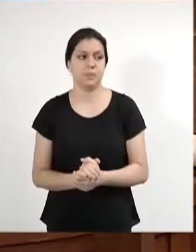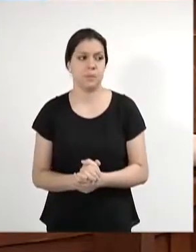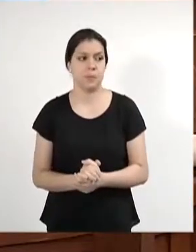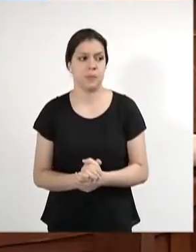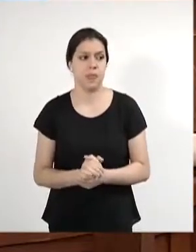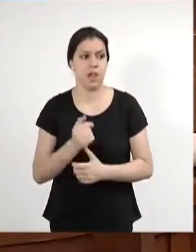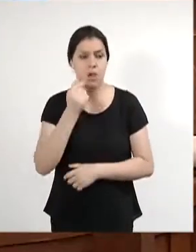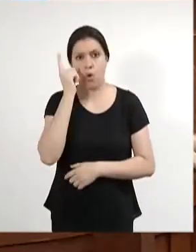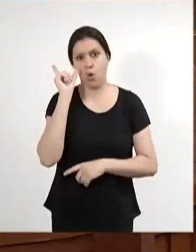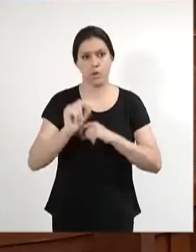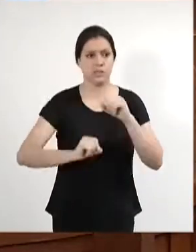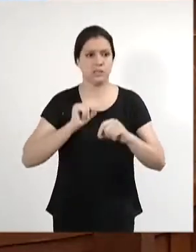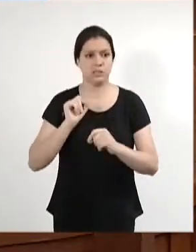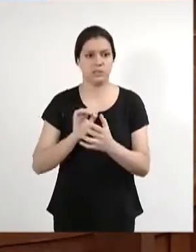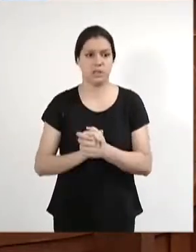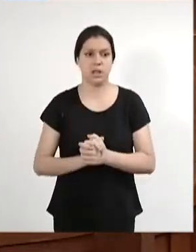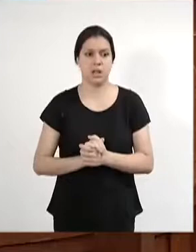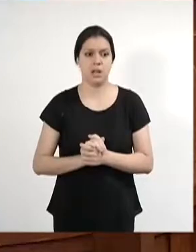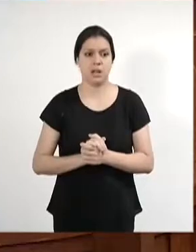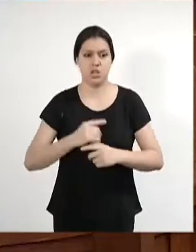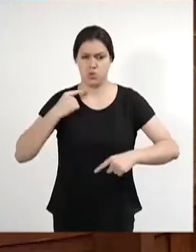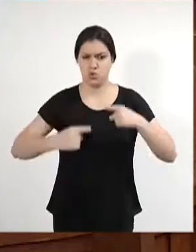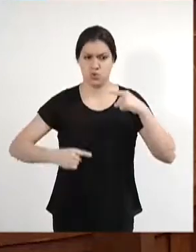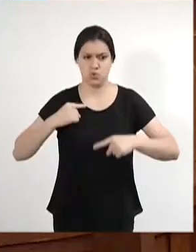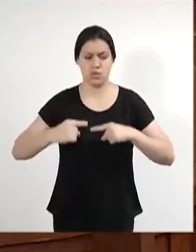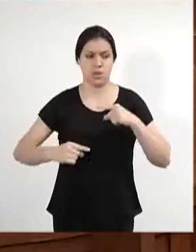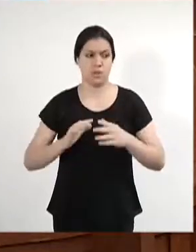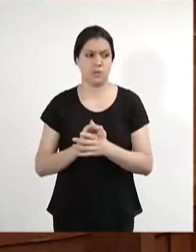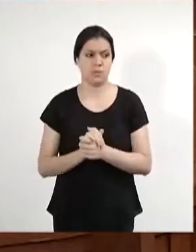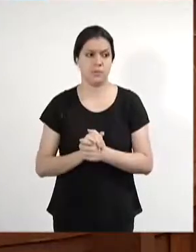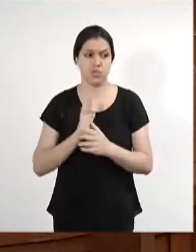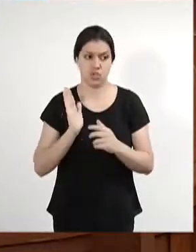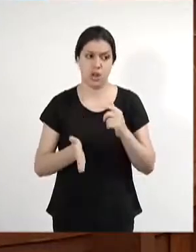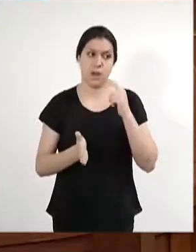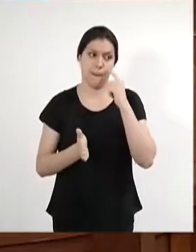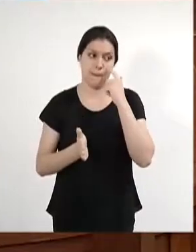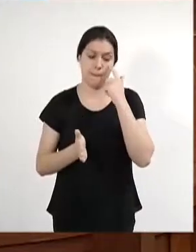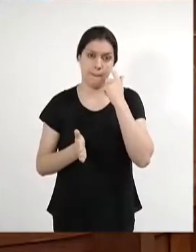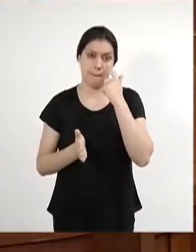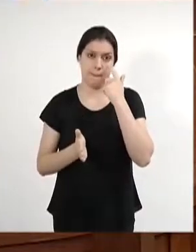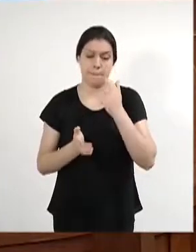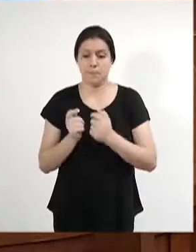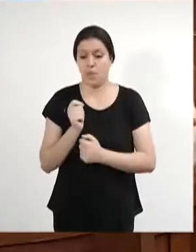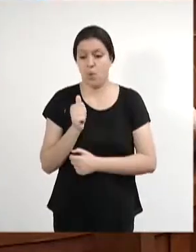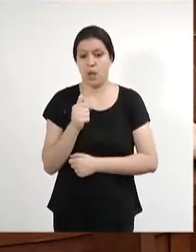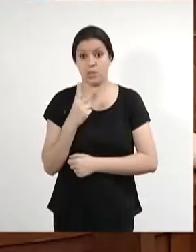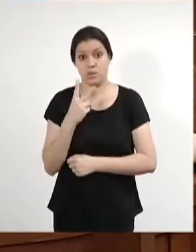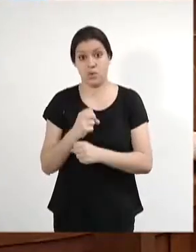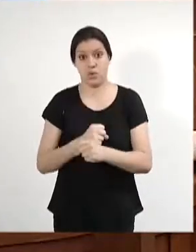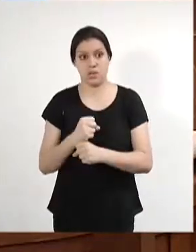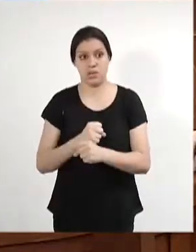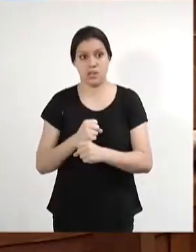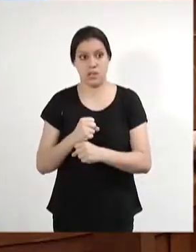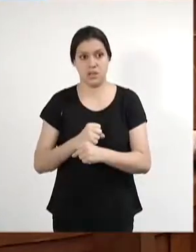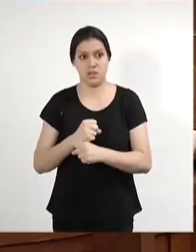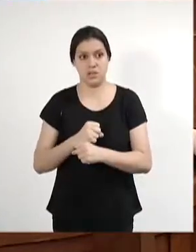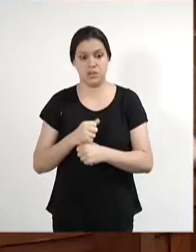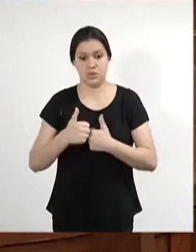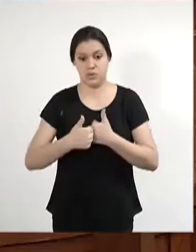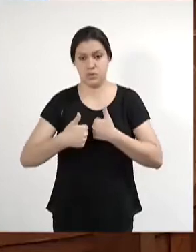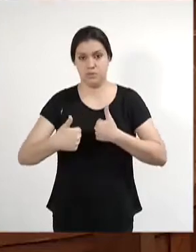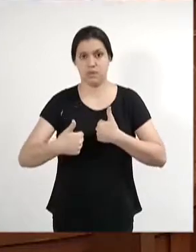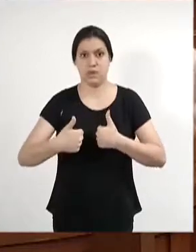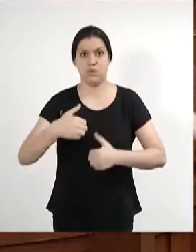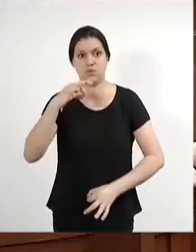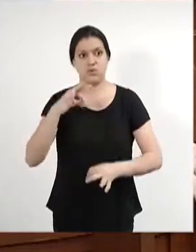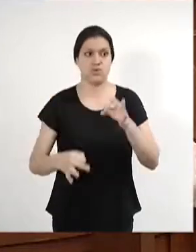ontem retomamos essa discussão porque já está há quase 2 anos no Tribunal de Justiça,